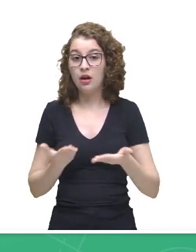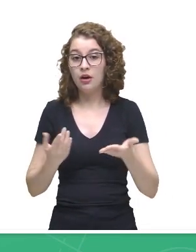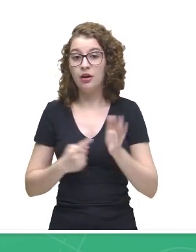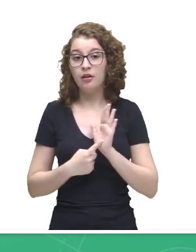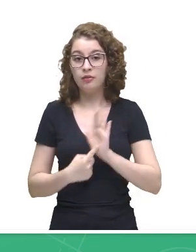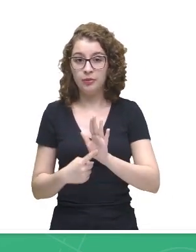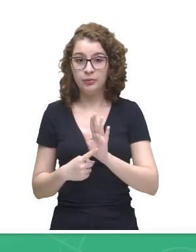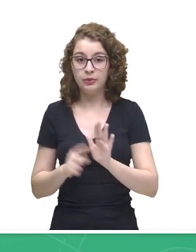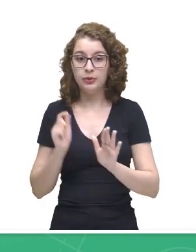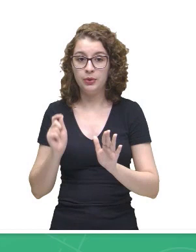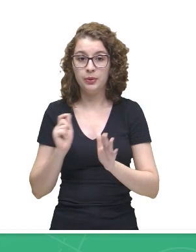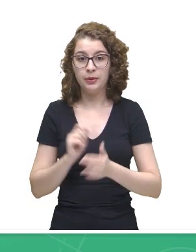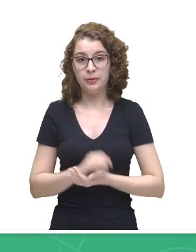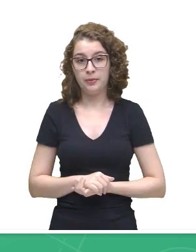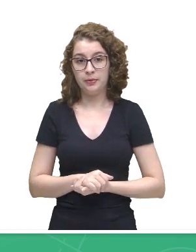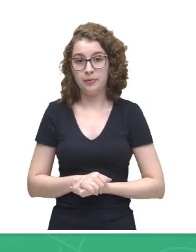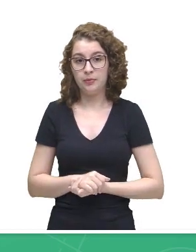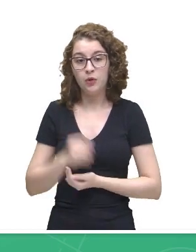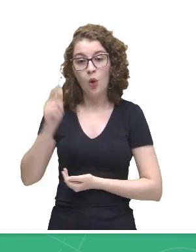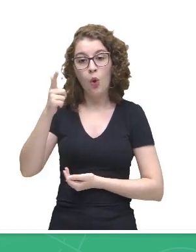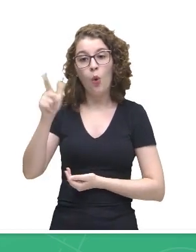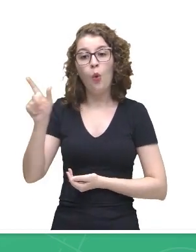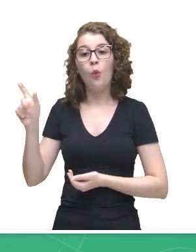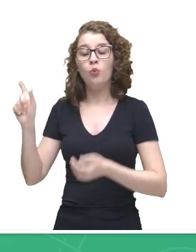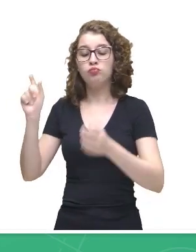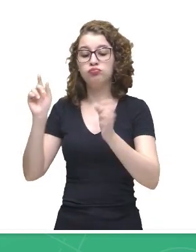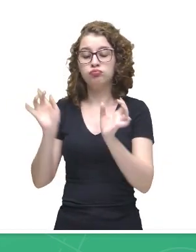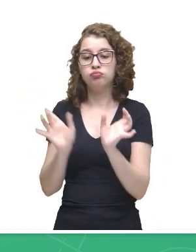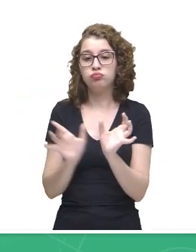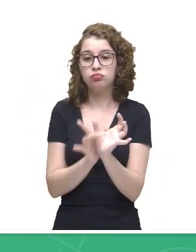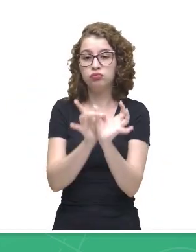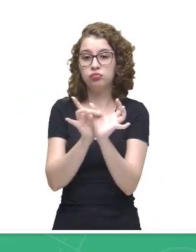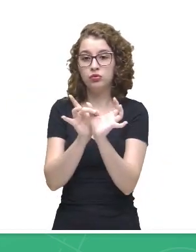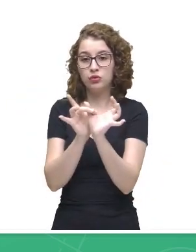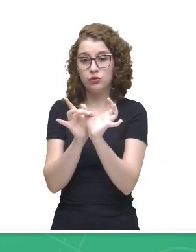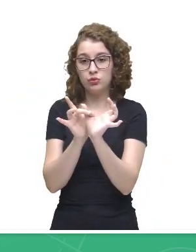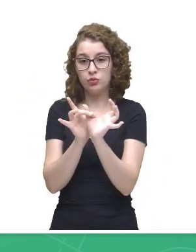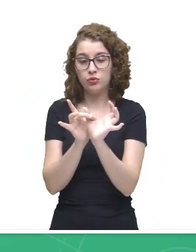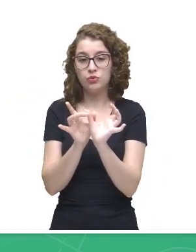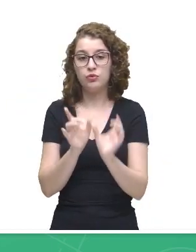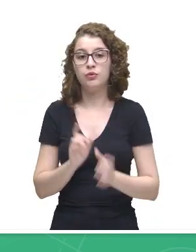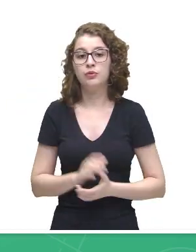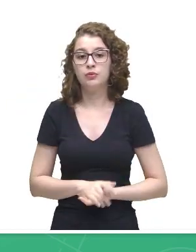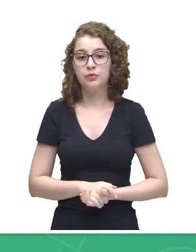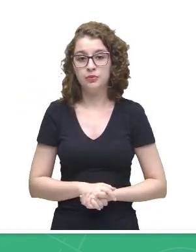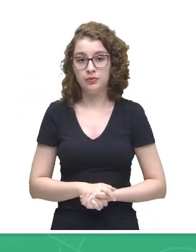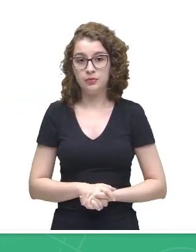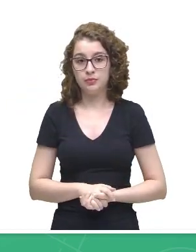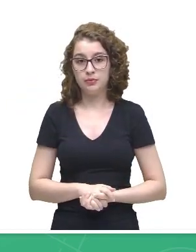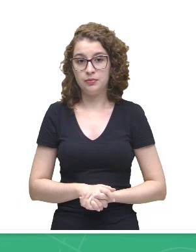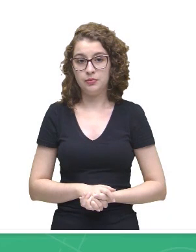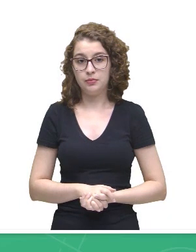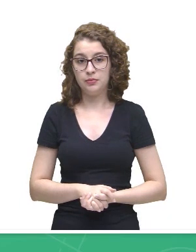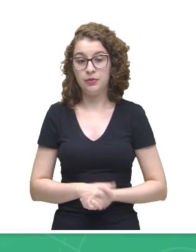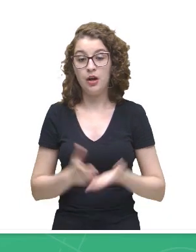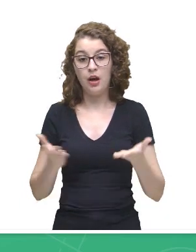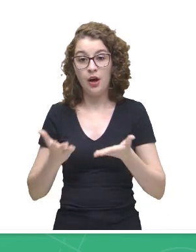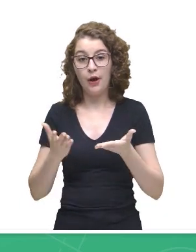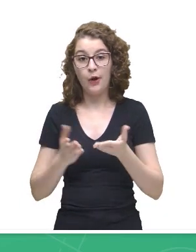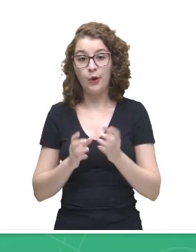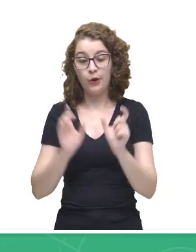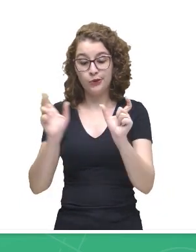comigo outras conjunções, porque nós não temos somente aquelas adversativas. São vários tipos